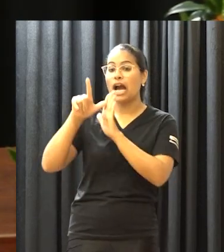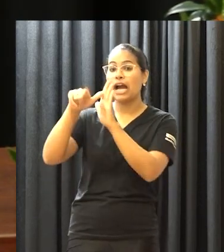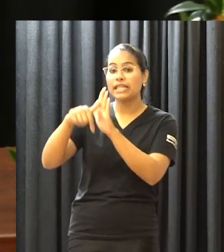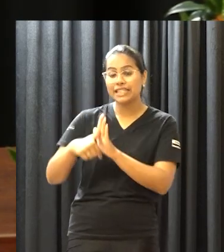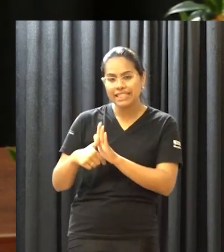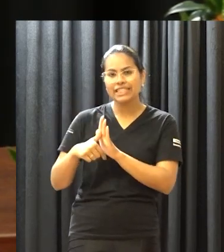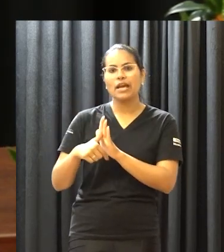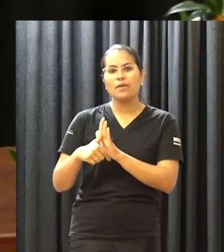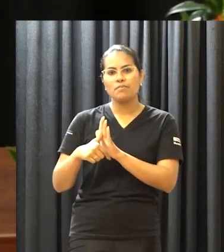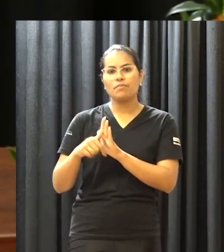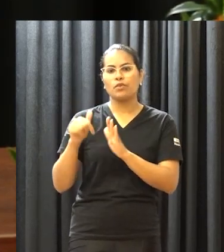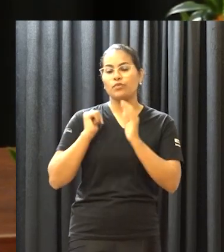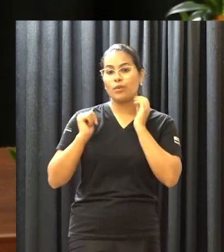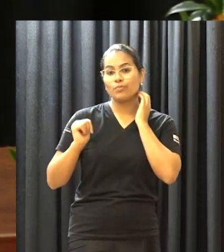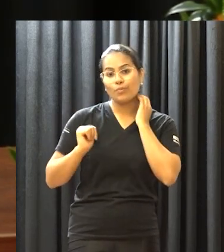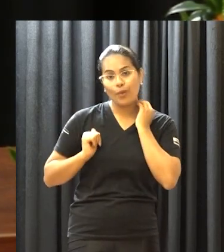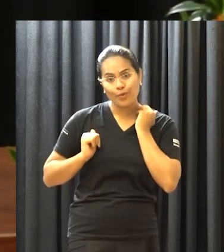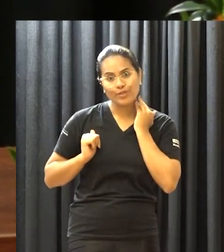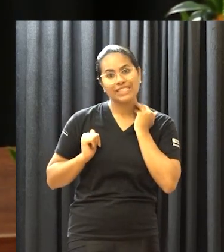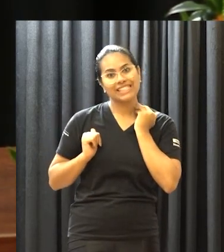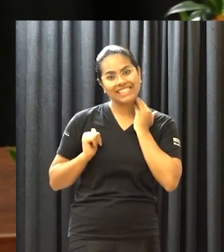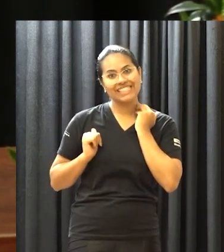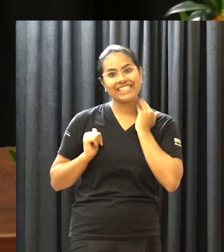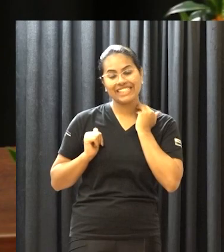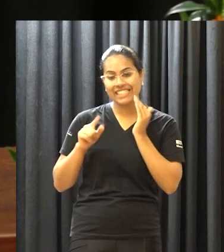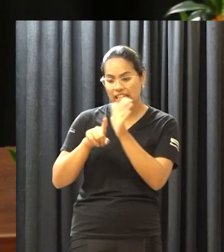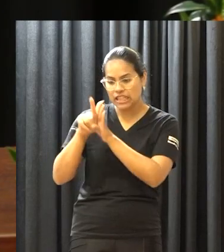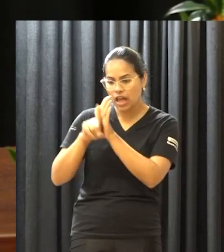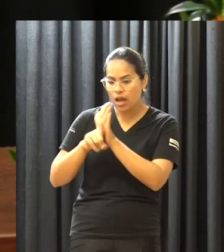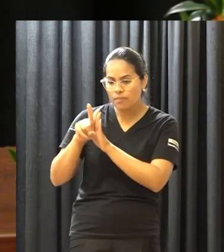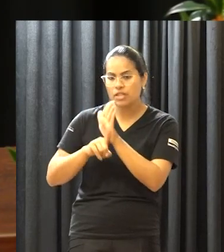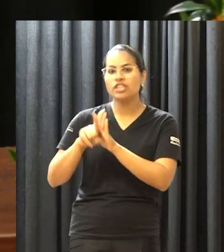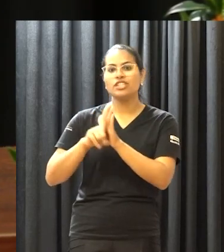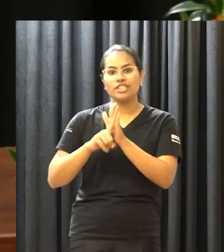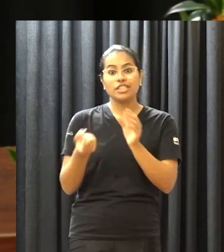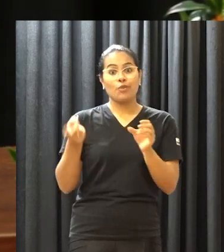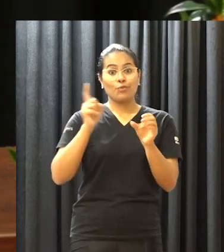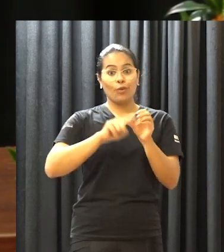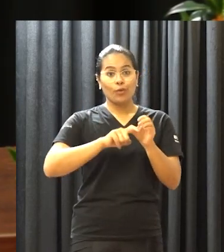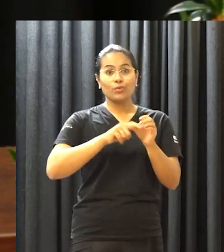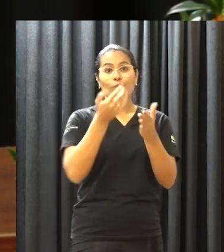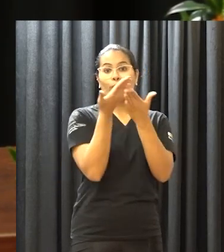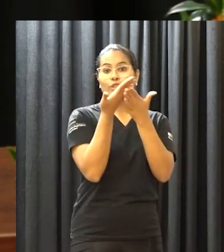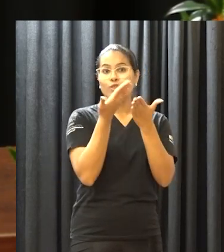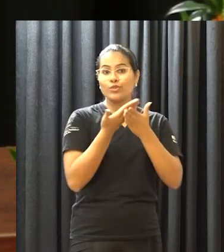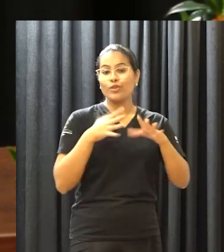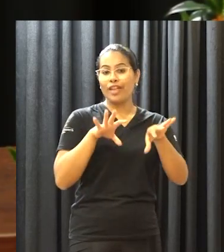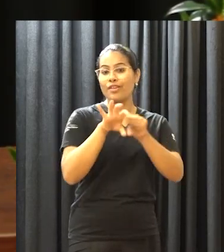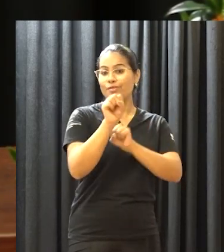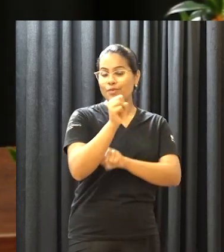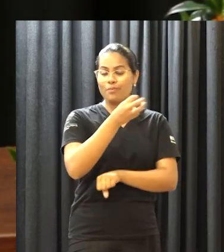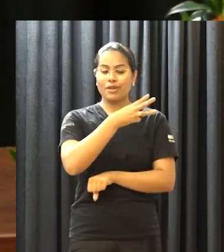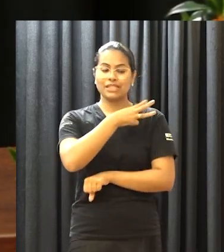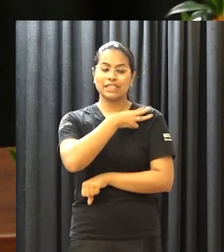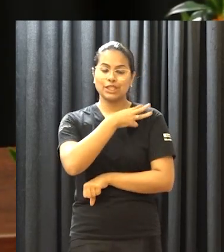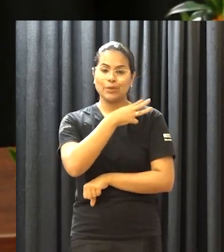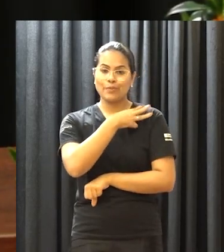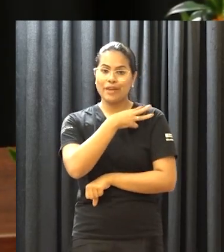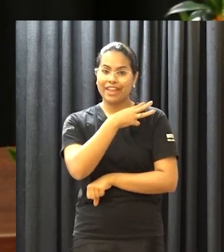pesquisa, foi bolsista de apoio técnico da pesquisa, voltou a estudar, concluiu o ensino médio e agora ela